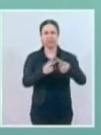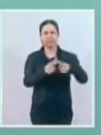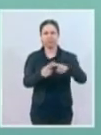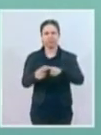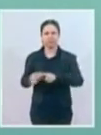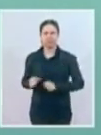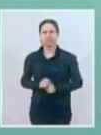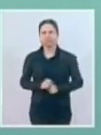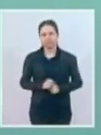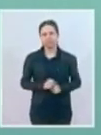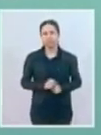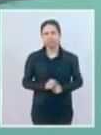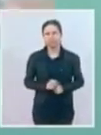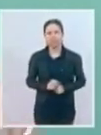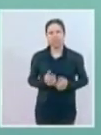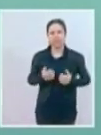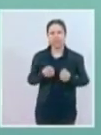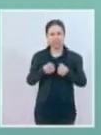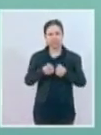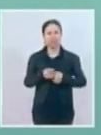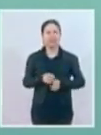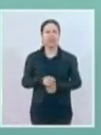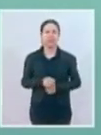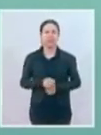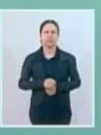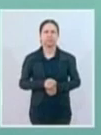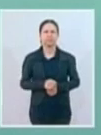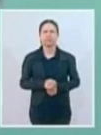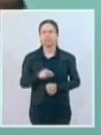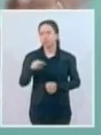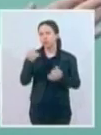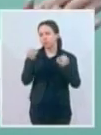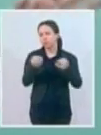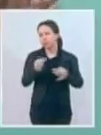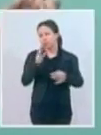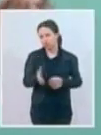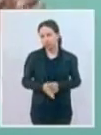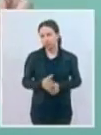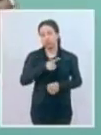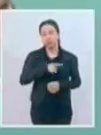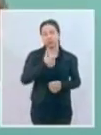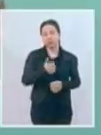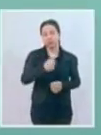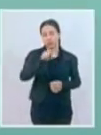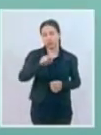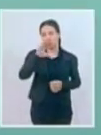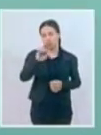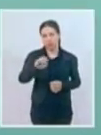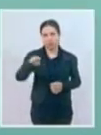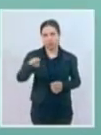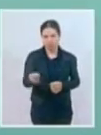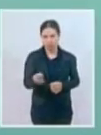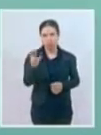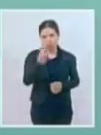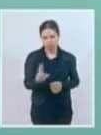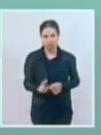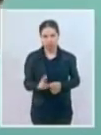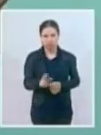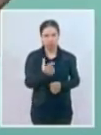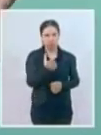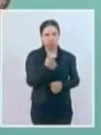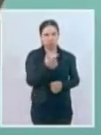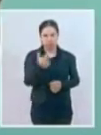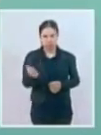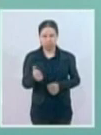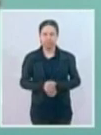muito o que fazer, tem muito o que fazer, mas como você bem disse, nós direcionamos 180 mil em 2021. Certo. Em